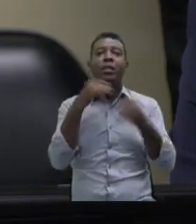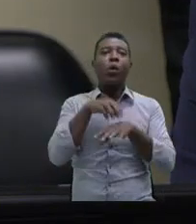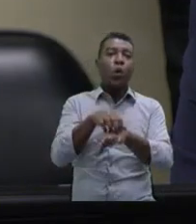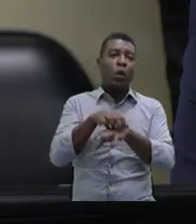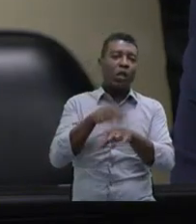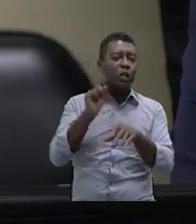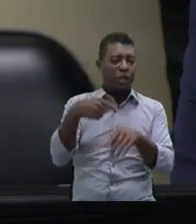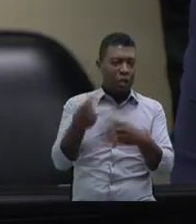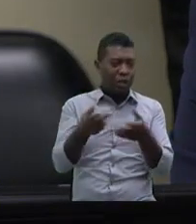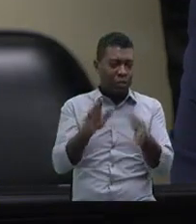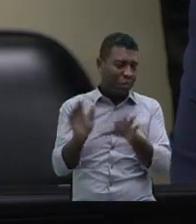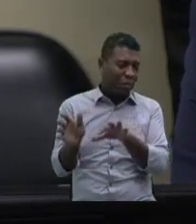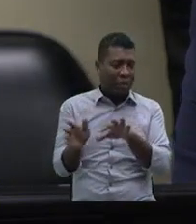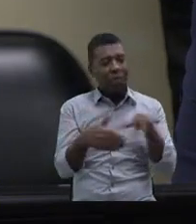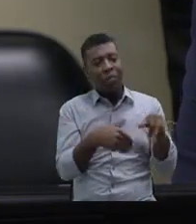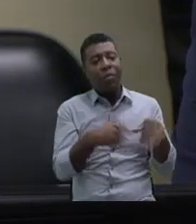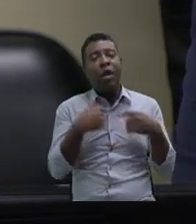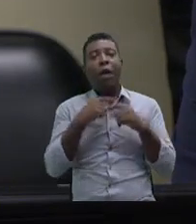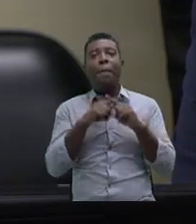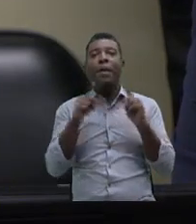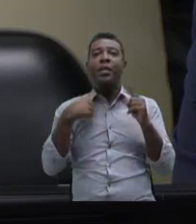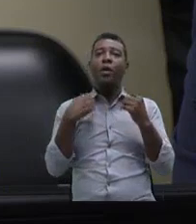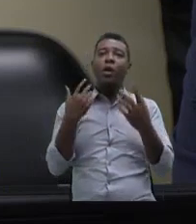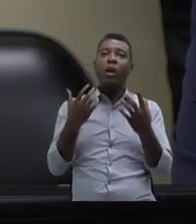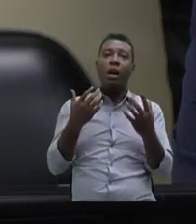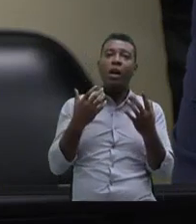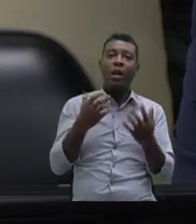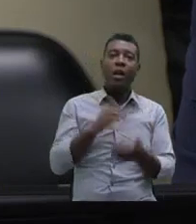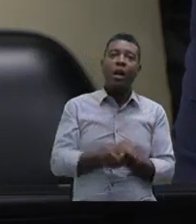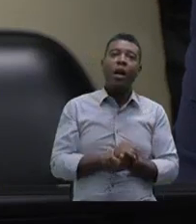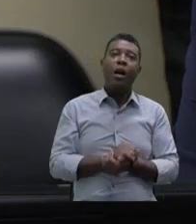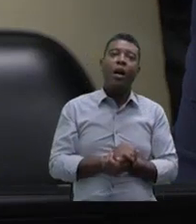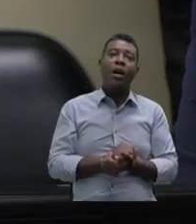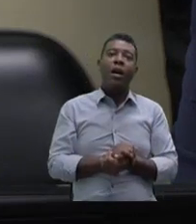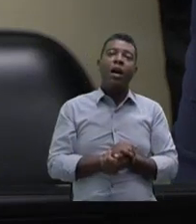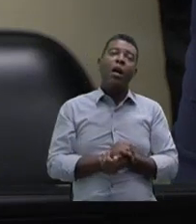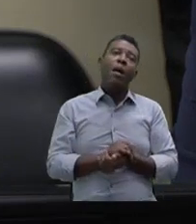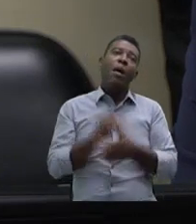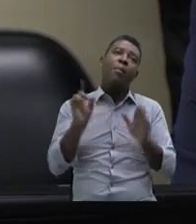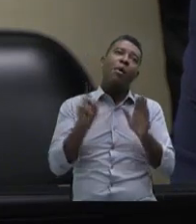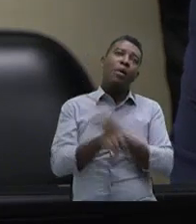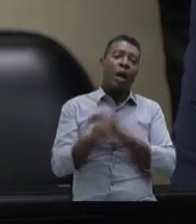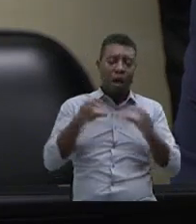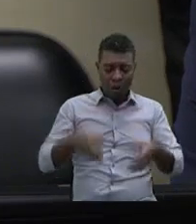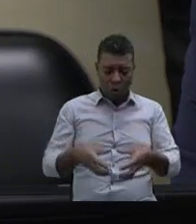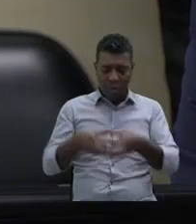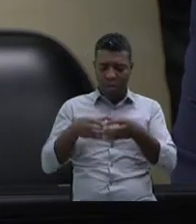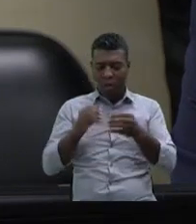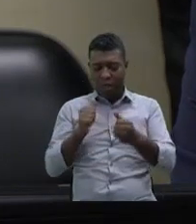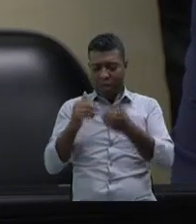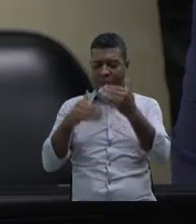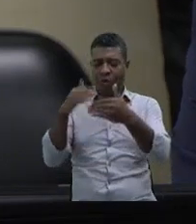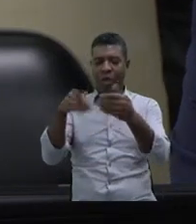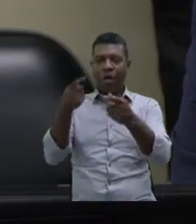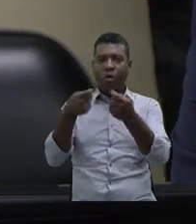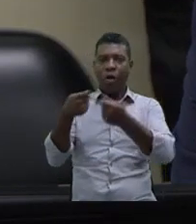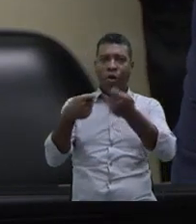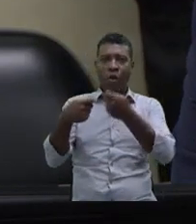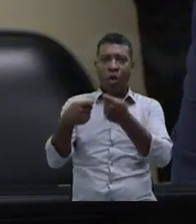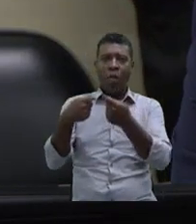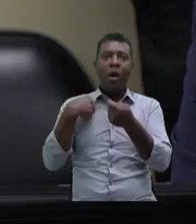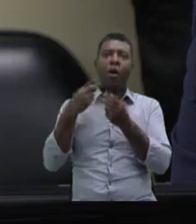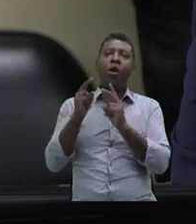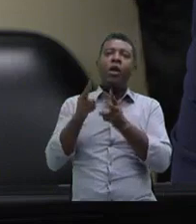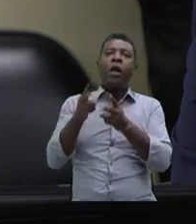queria, secretário, fazer na nossa comissão de desenvolvimento econômico, eu sempre trabalhei muito na questão